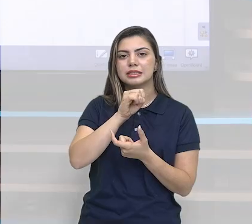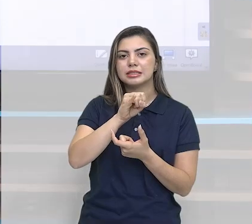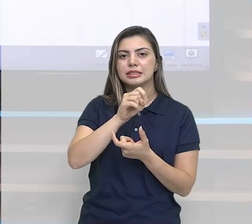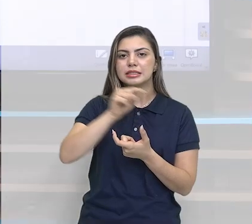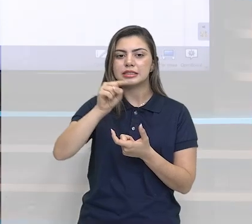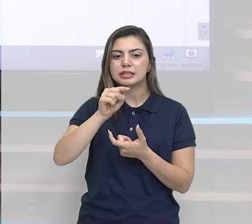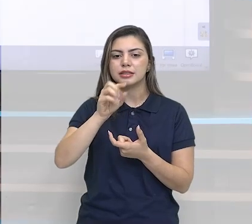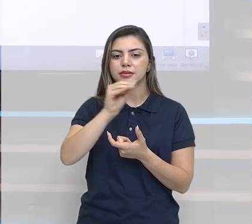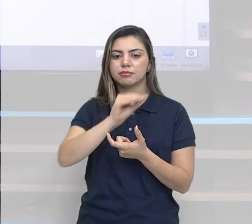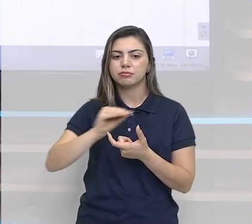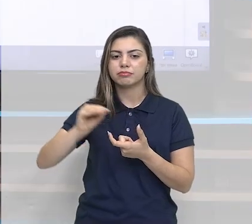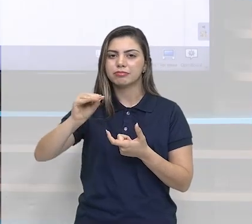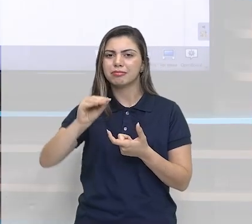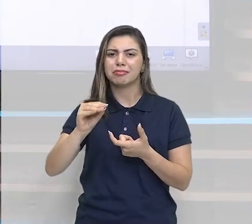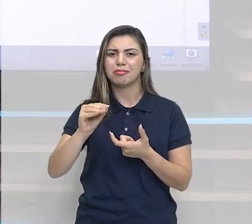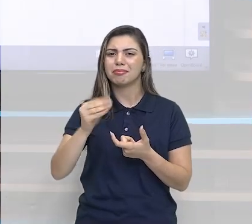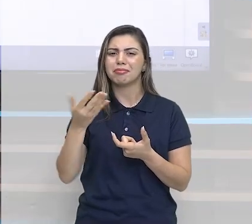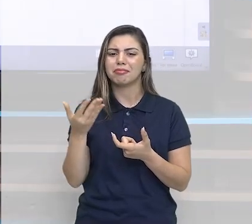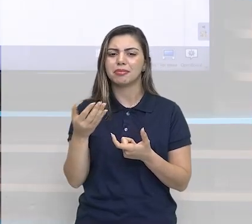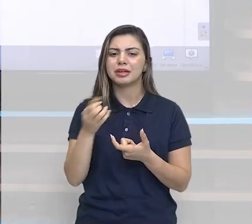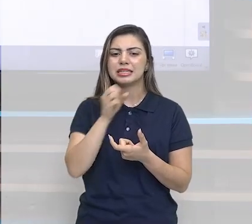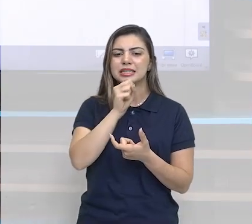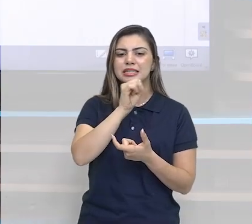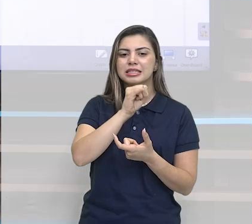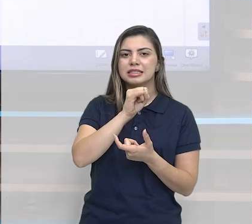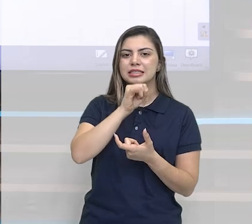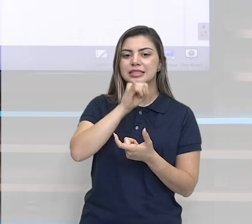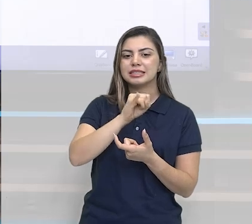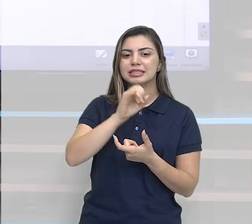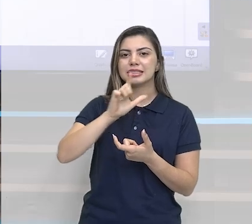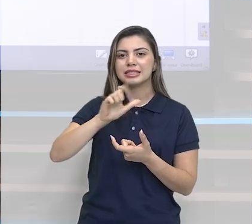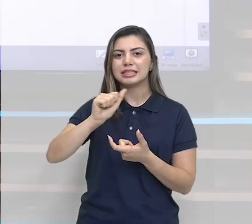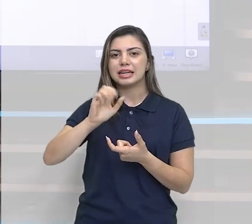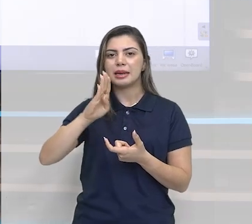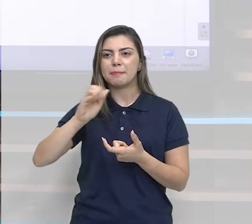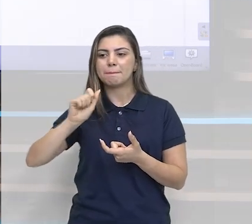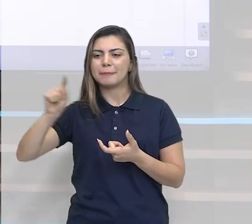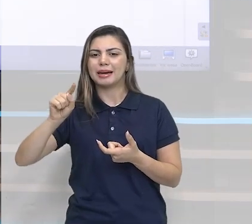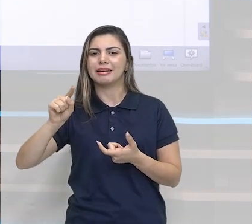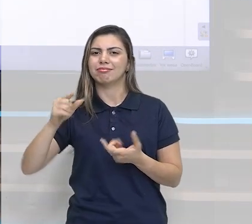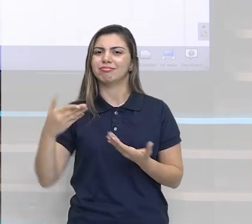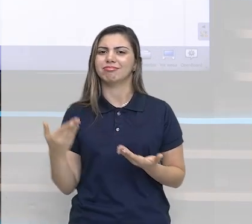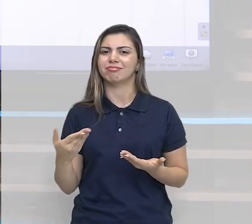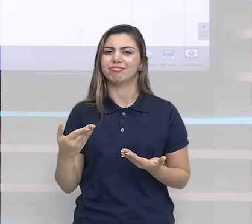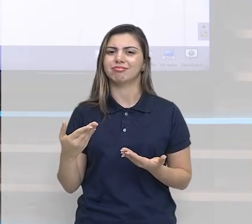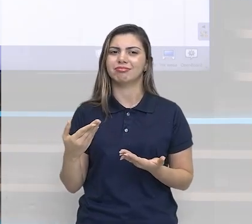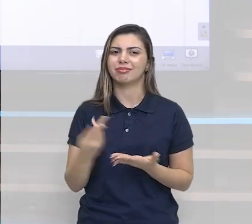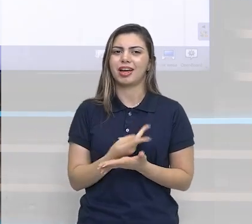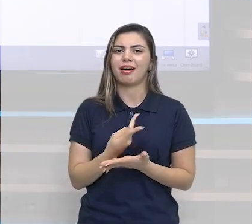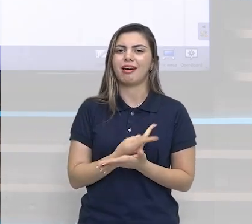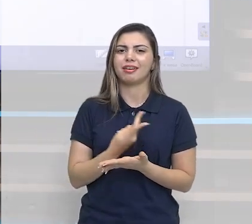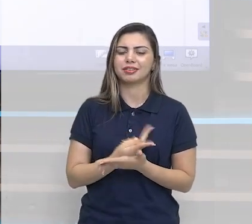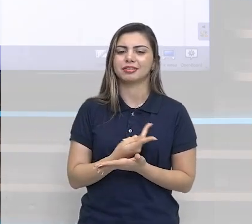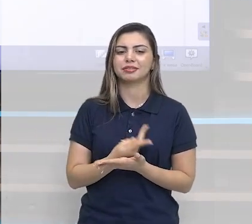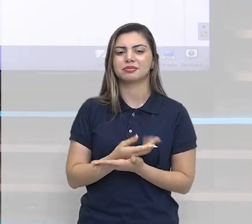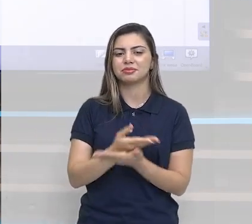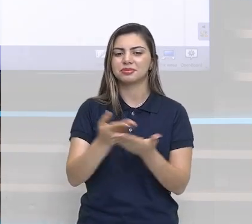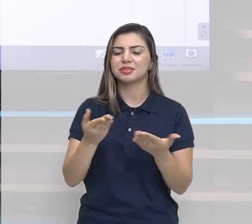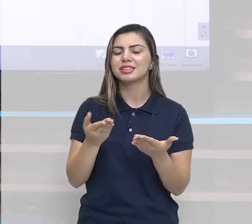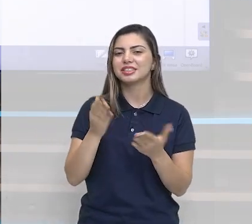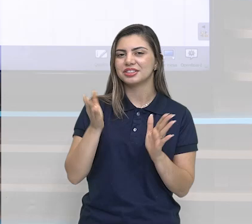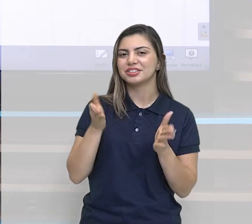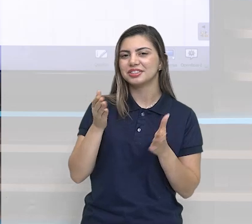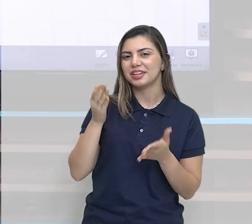como ficaria essa pronúncia? Ridícula. Ficaria assim, ó, silabar. Silabar. Não é assim que se pronuncia. Eu tenho certeza que